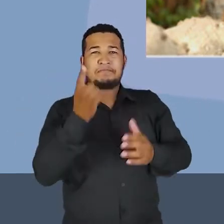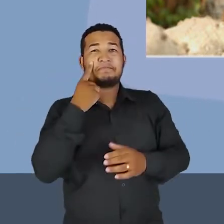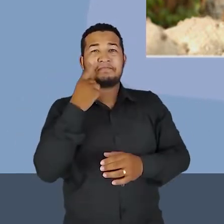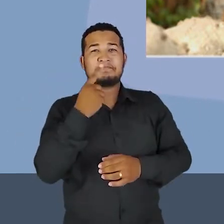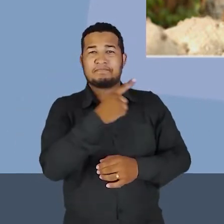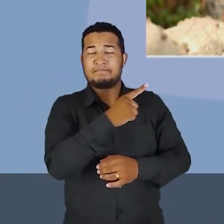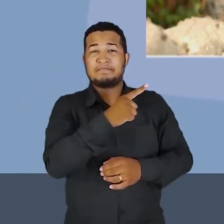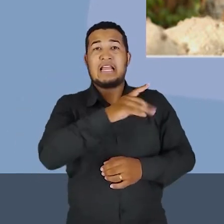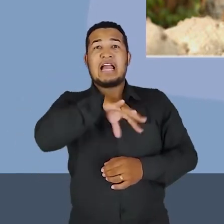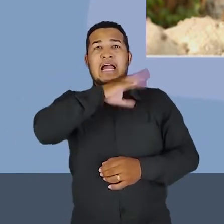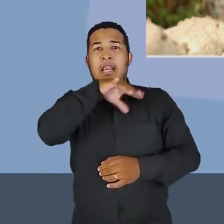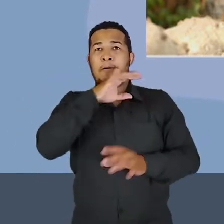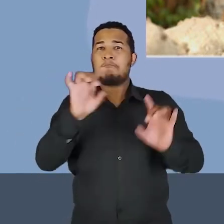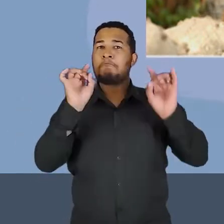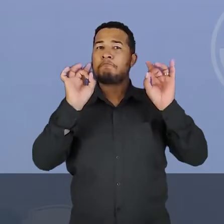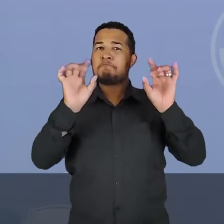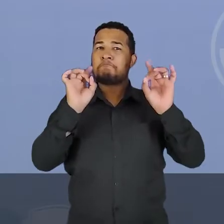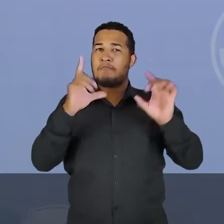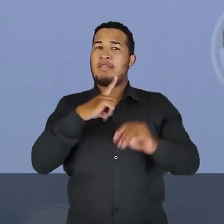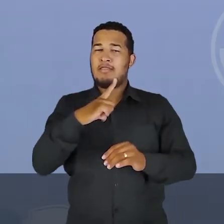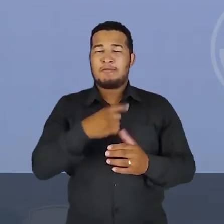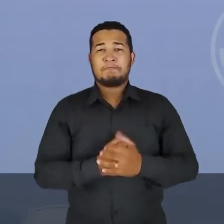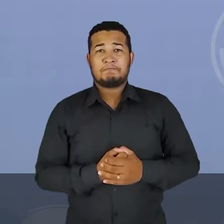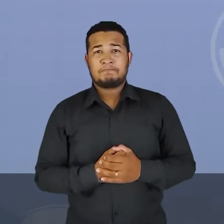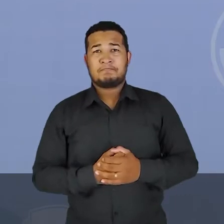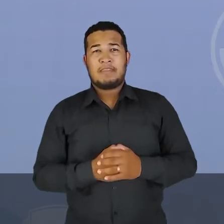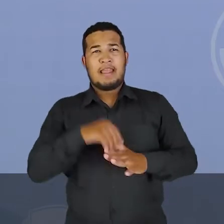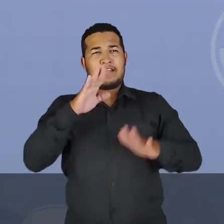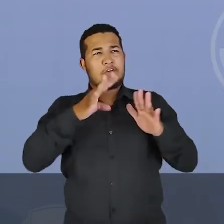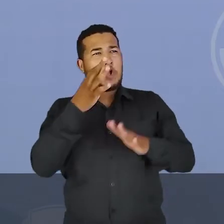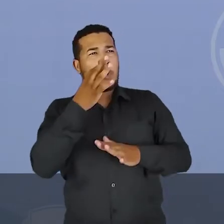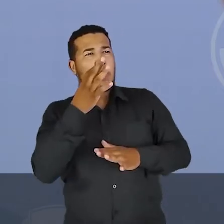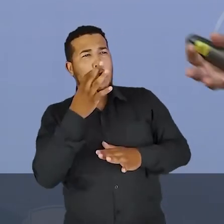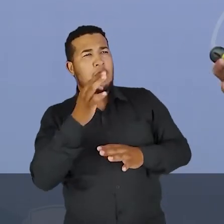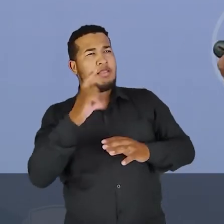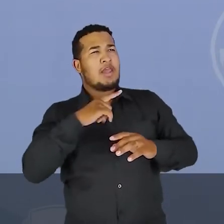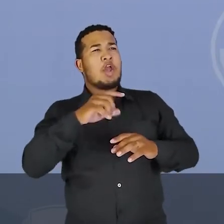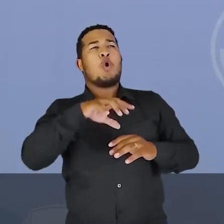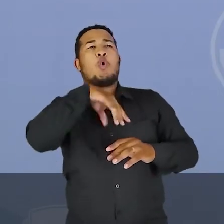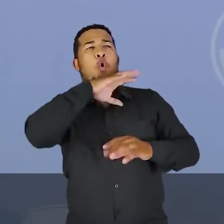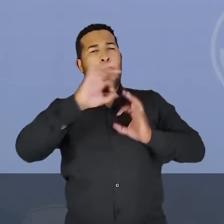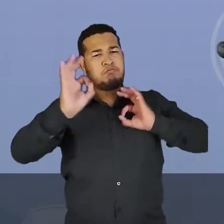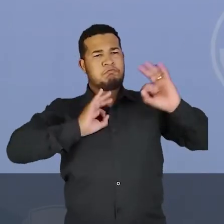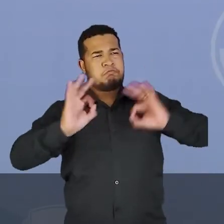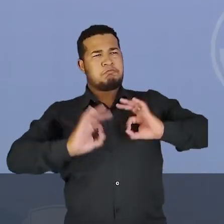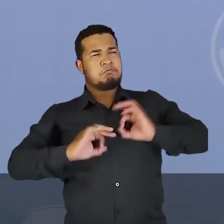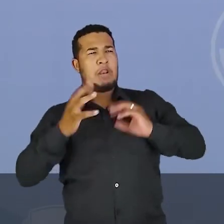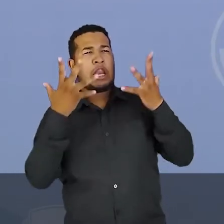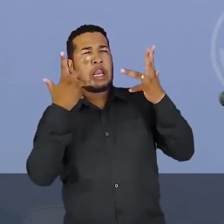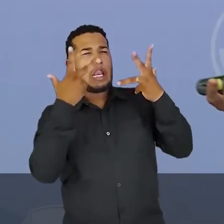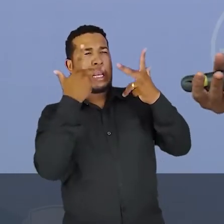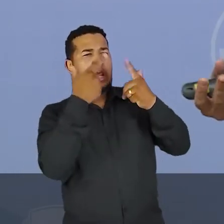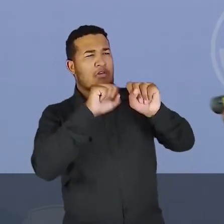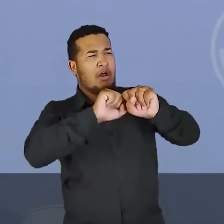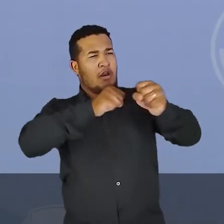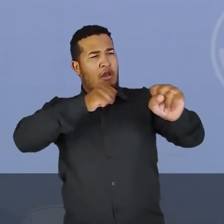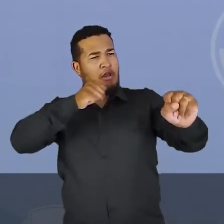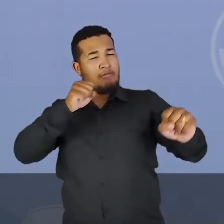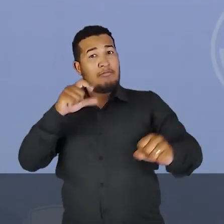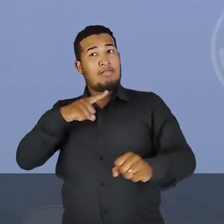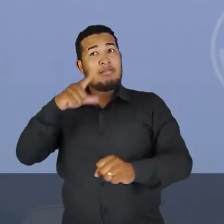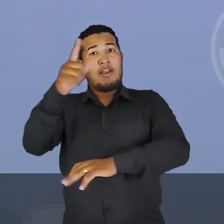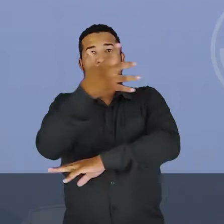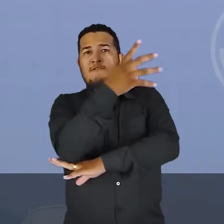da nossa Mata Atlântica. Olha para cá, tem muita gente que acha bonito ver uma onça pintada, né? Animais enormes sendo encontrados na